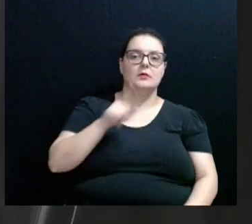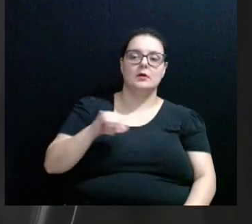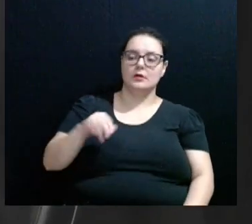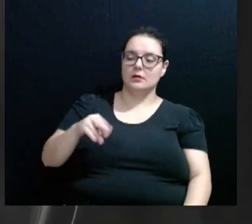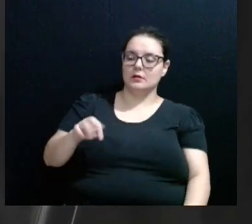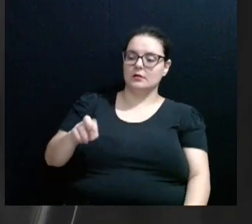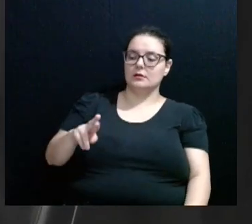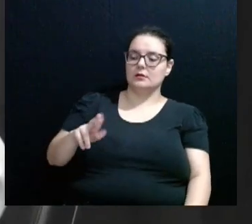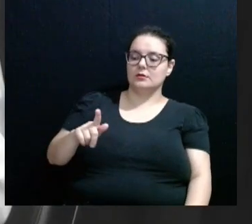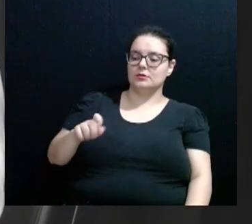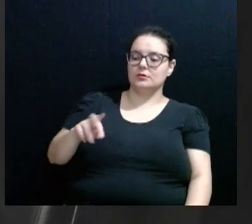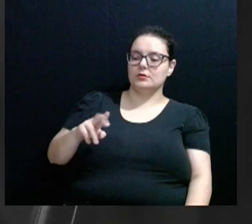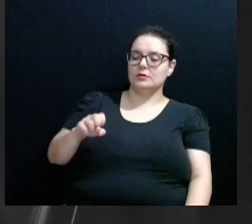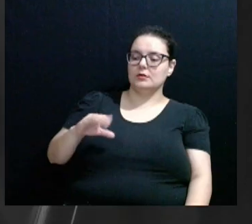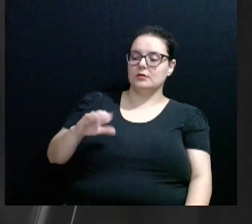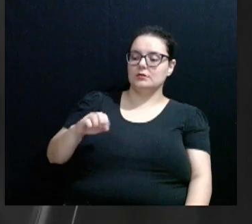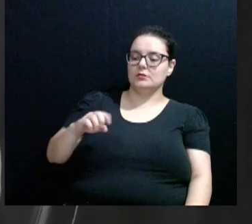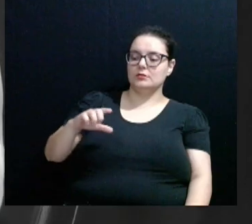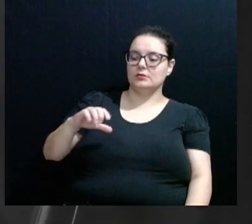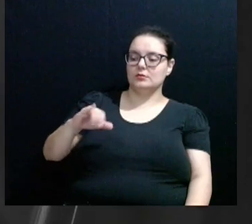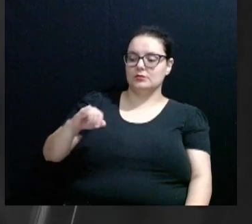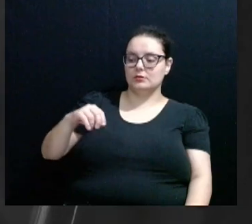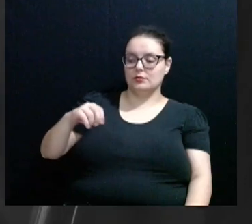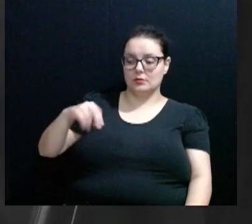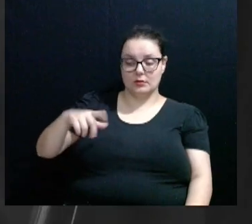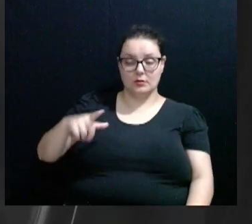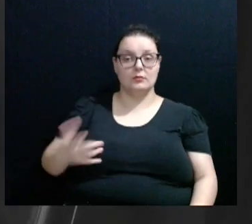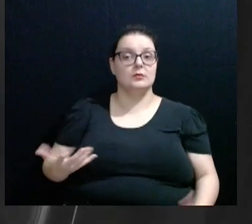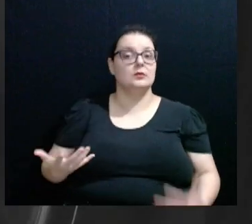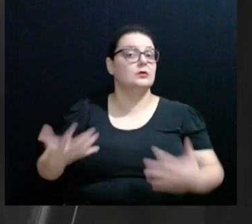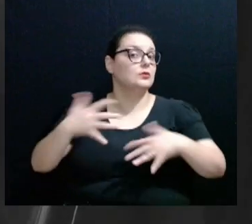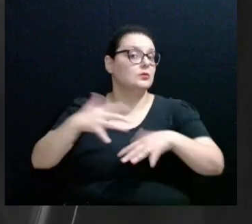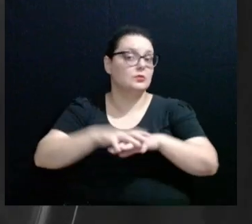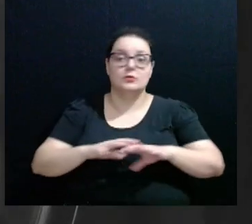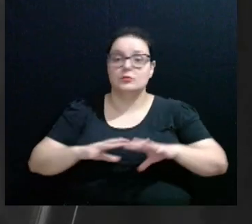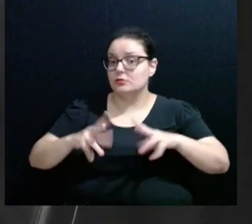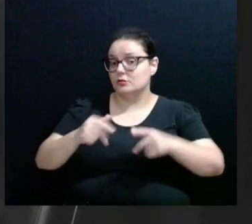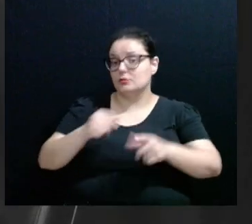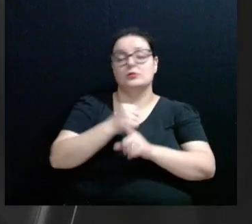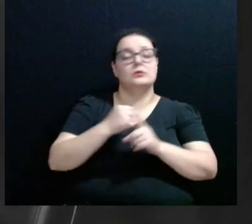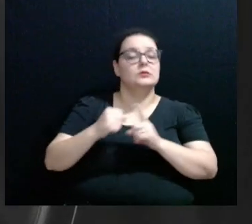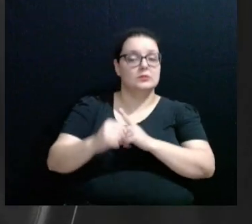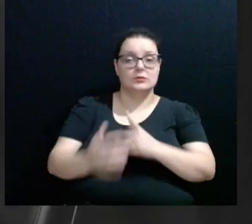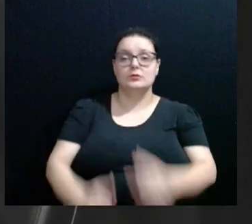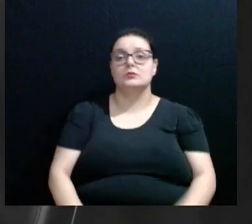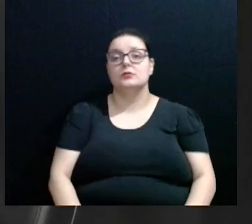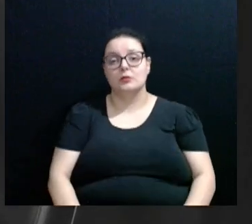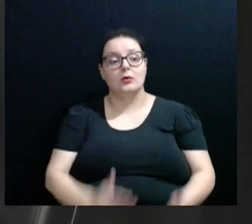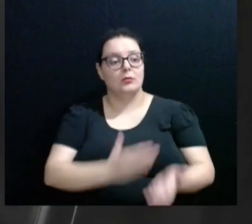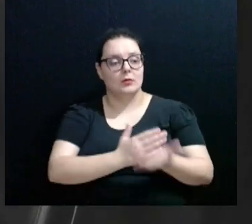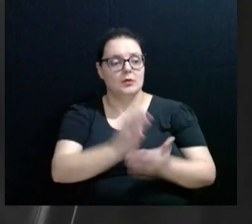Você está acolhendo, você está incluindo todos da sociedade, todos os